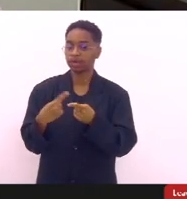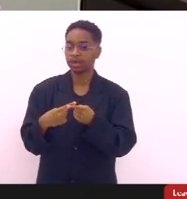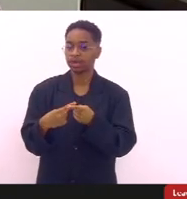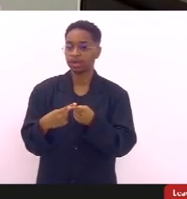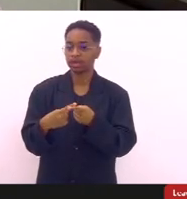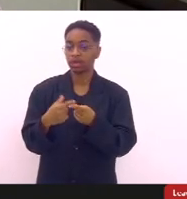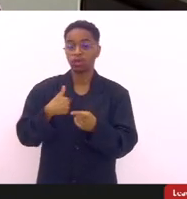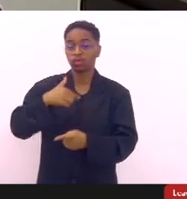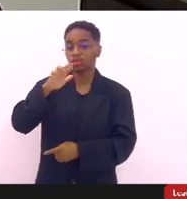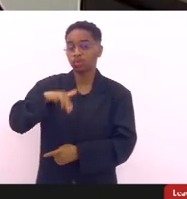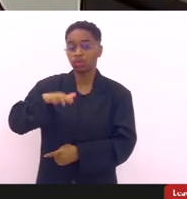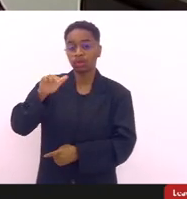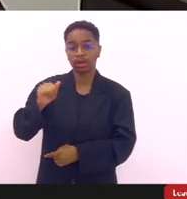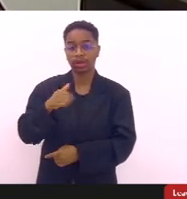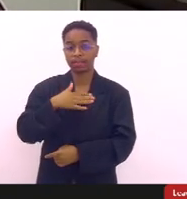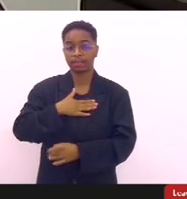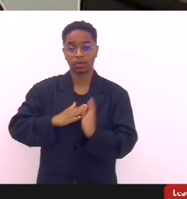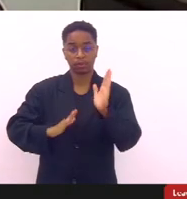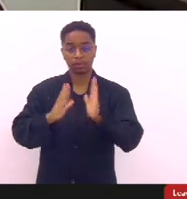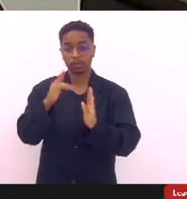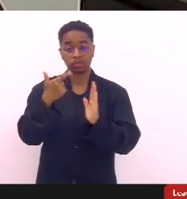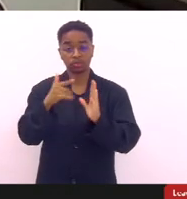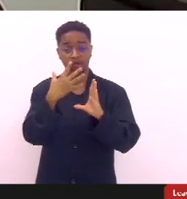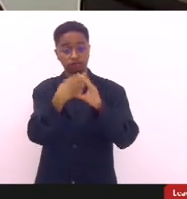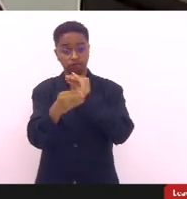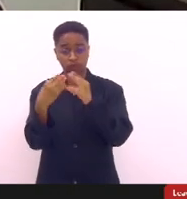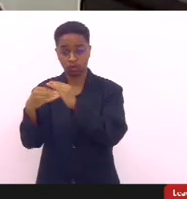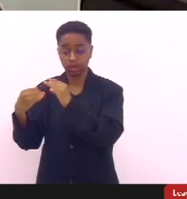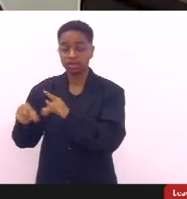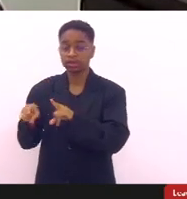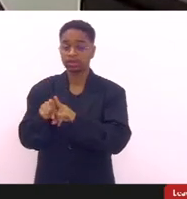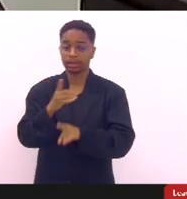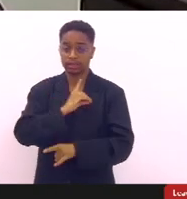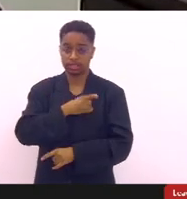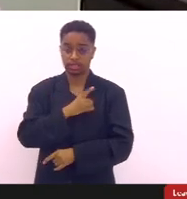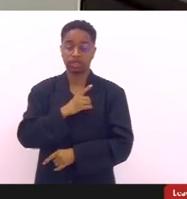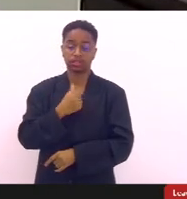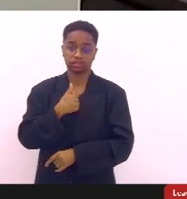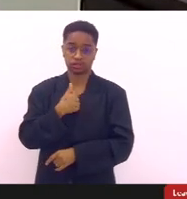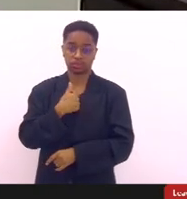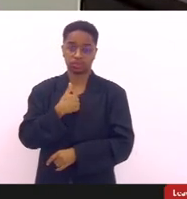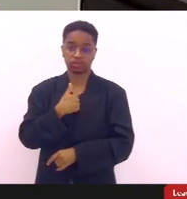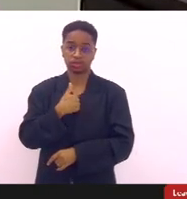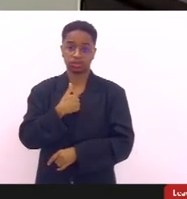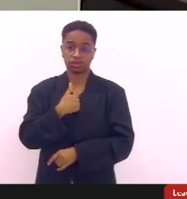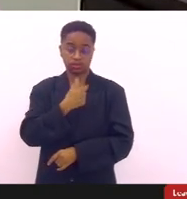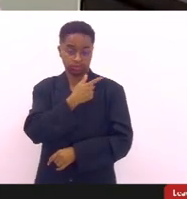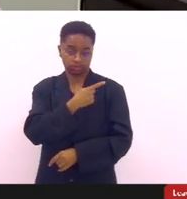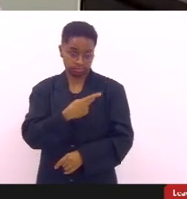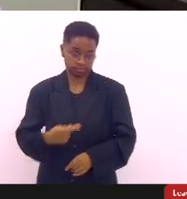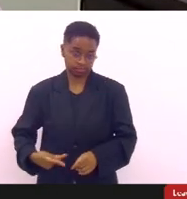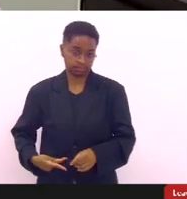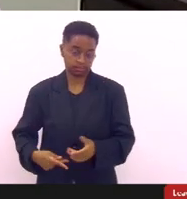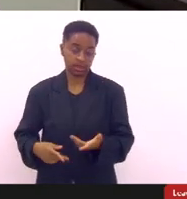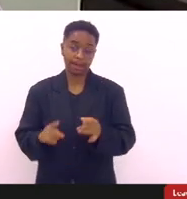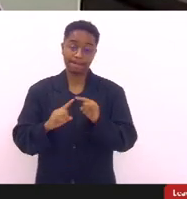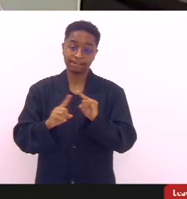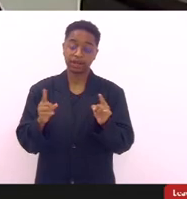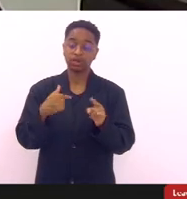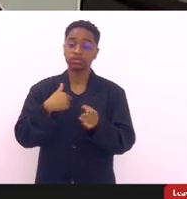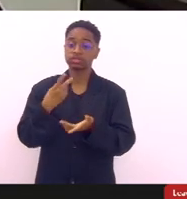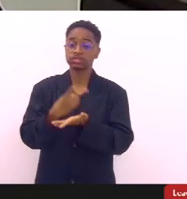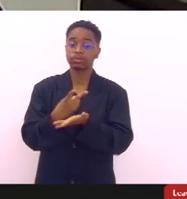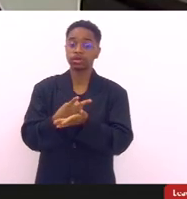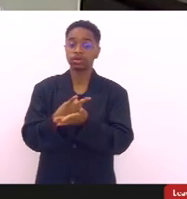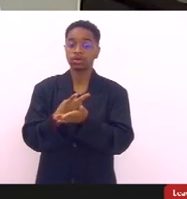nenhum plantão meu nenhum tipo de fuga, nem delegacia que eu presidi, fuga. E uma das coisas que eu sempre tive cuidado foi com a saúde